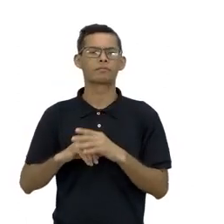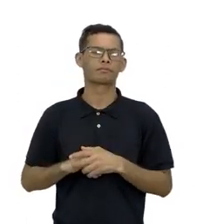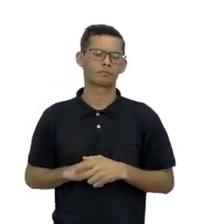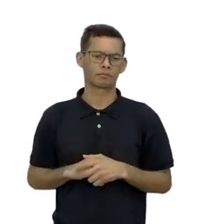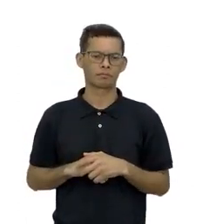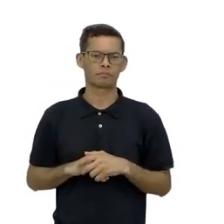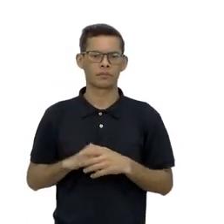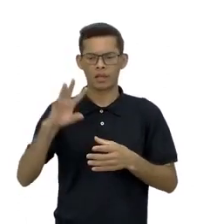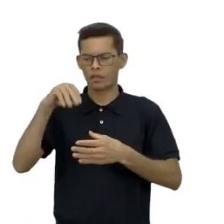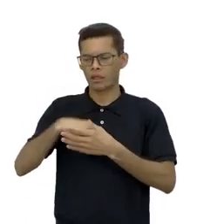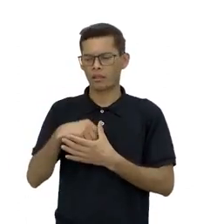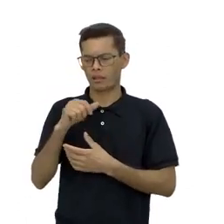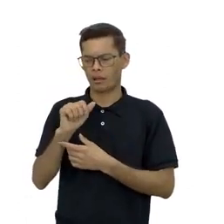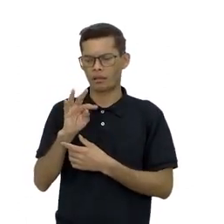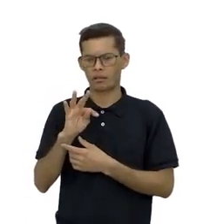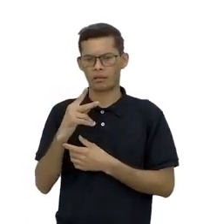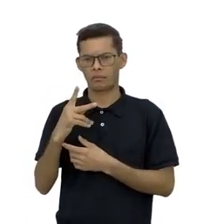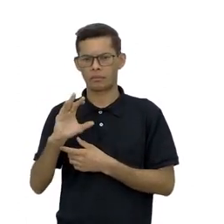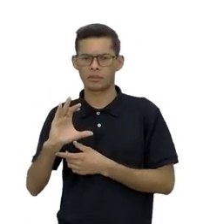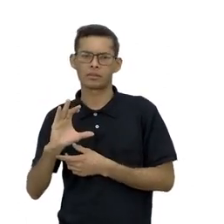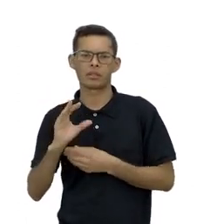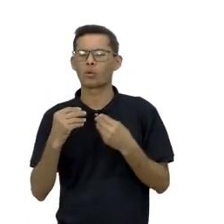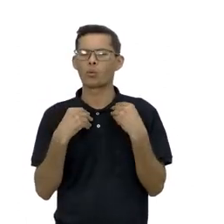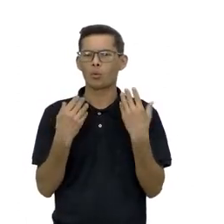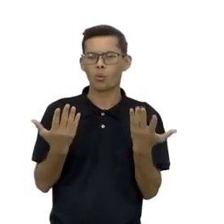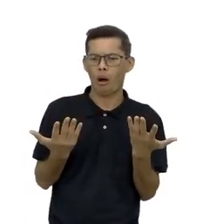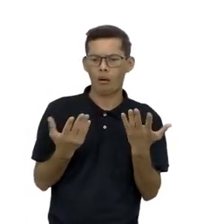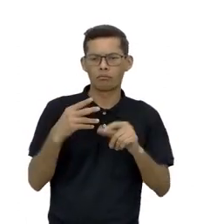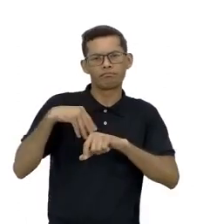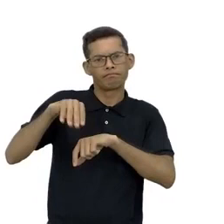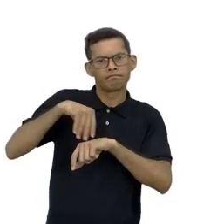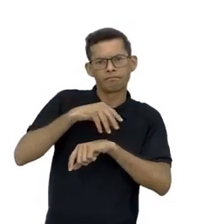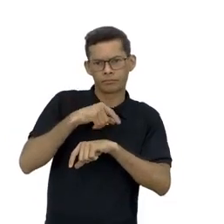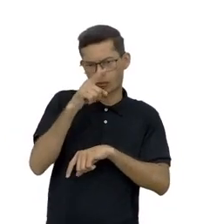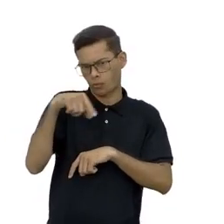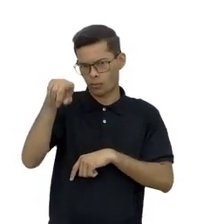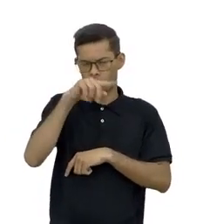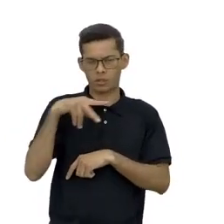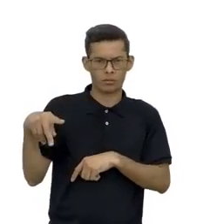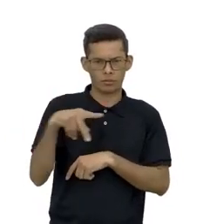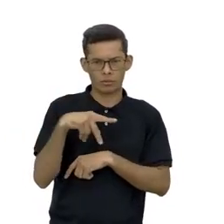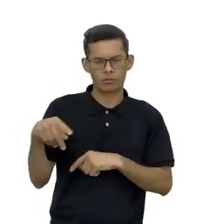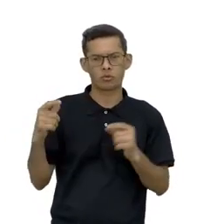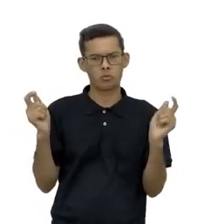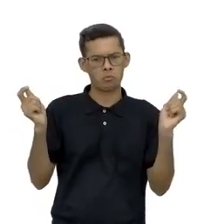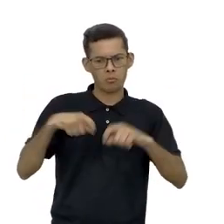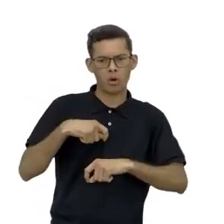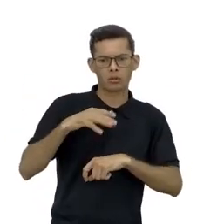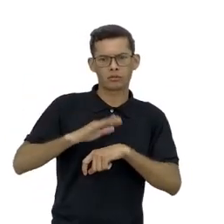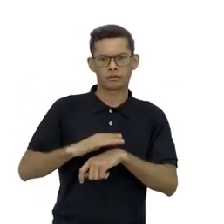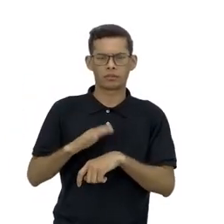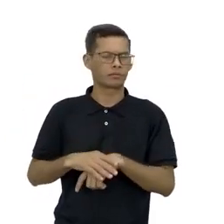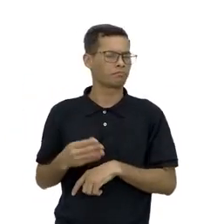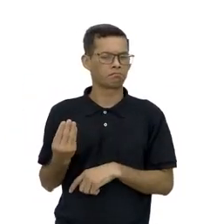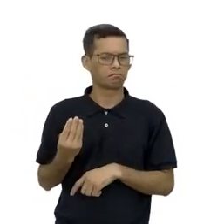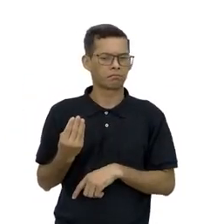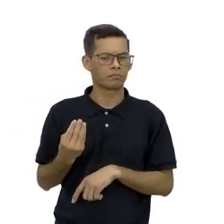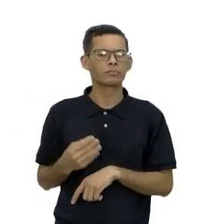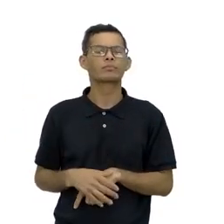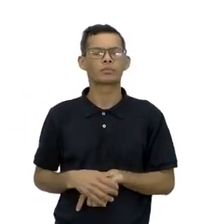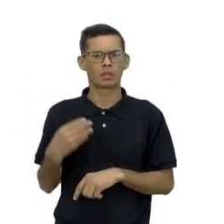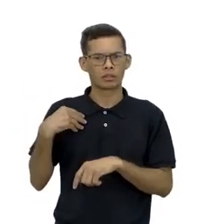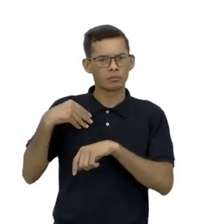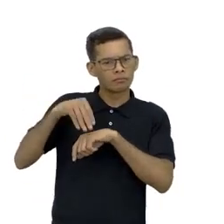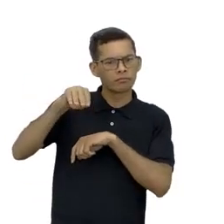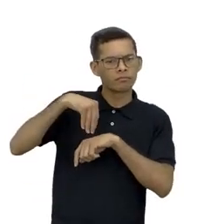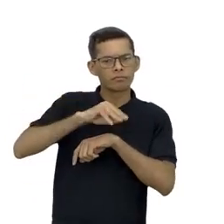na ATPC, quais são os desdobramentos que você, professor, professora, pode realizar? Bom, o que a gente